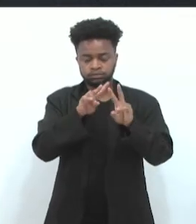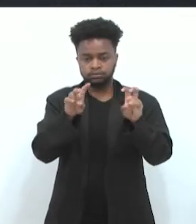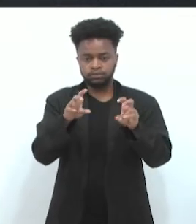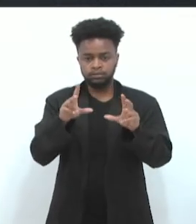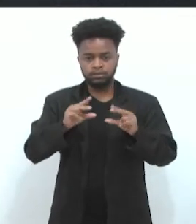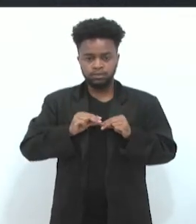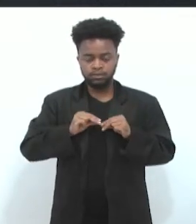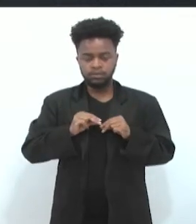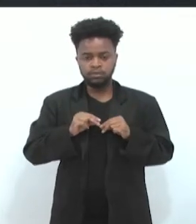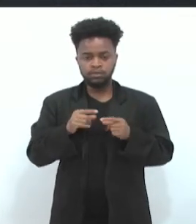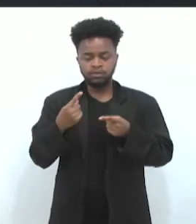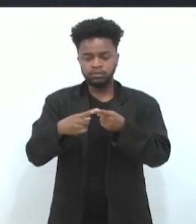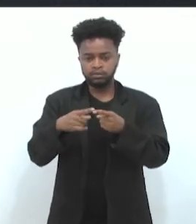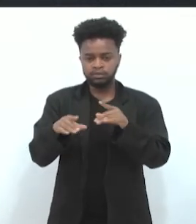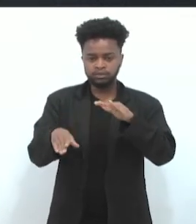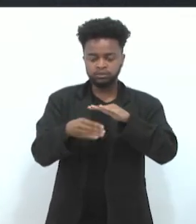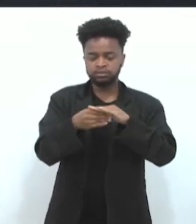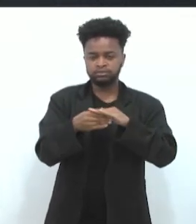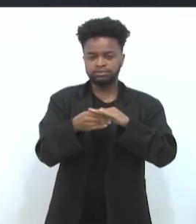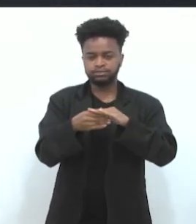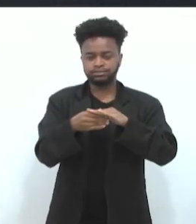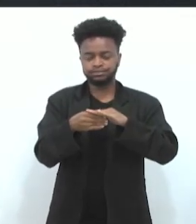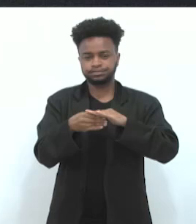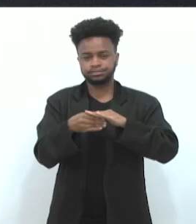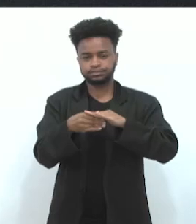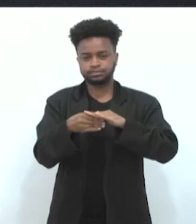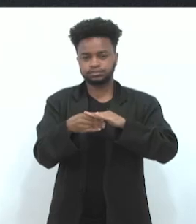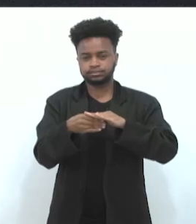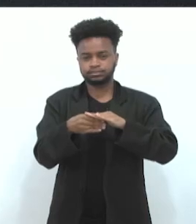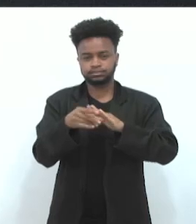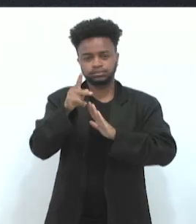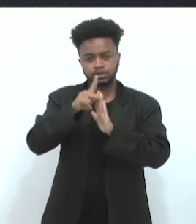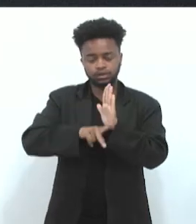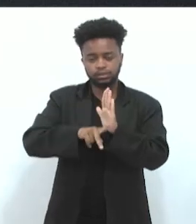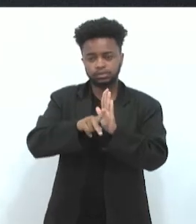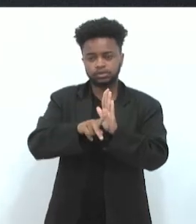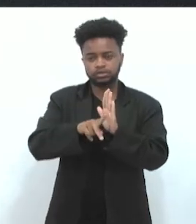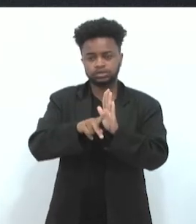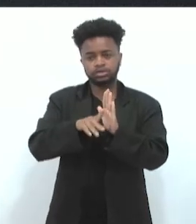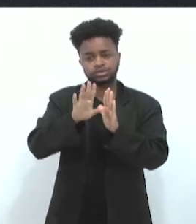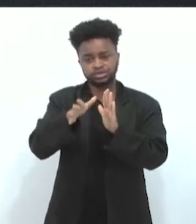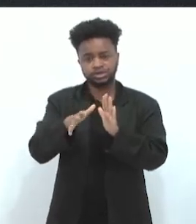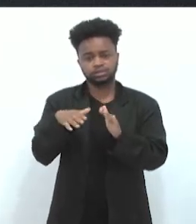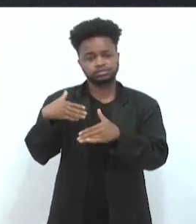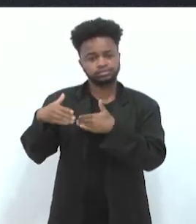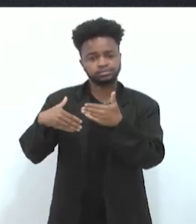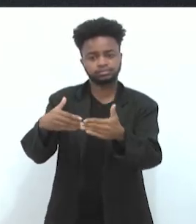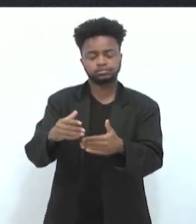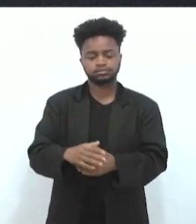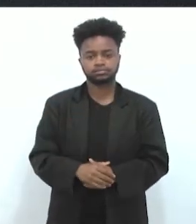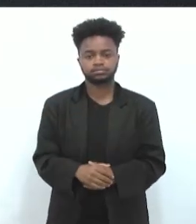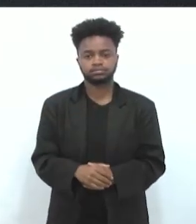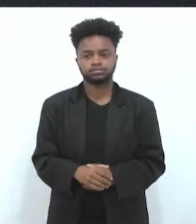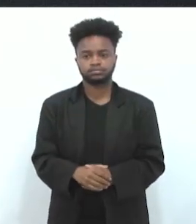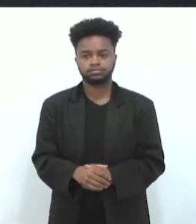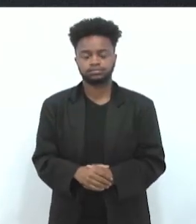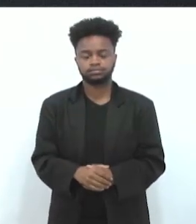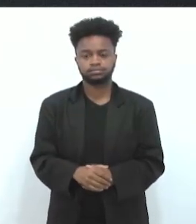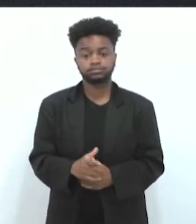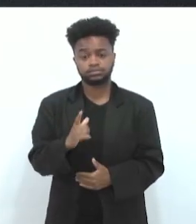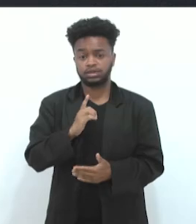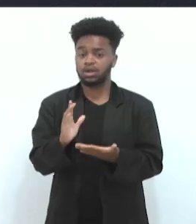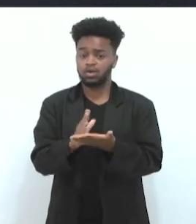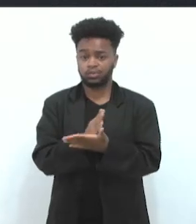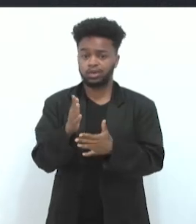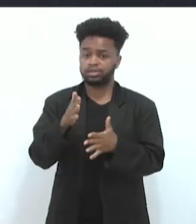Então a emenda, ela dificilmente... o Mas projeto tem já casos- vai estar tese, Mas tem saneado. casos que estragam. Tem casos. Tem A casos constitucionalidade. que